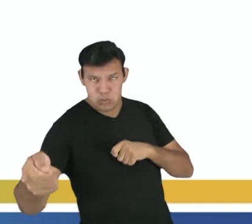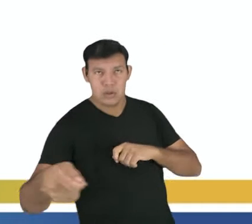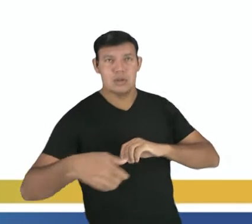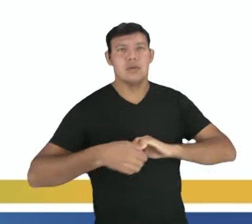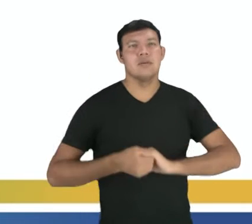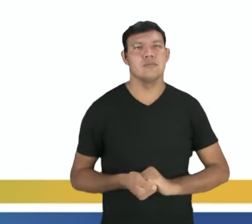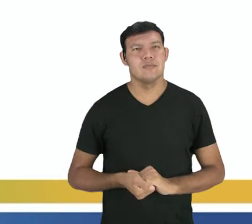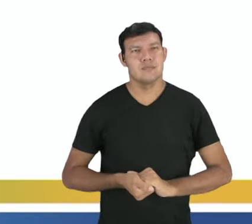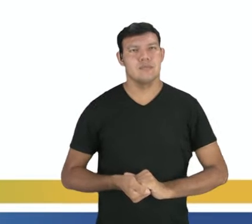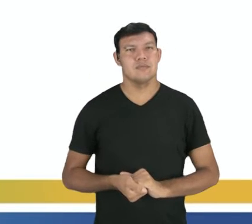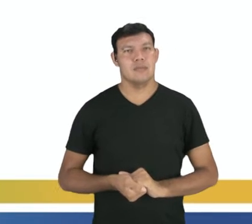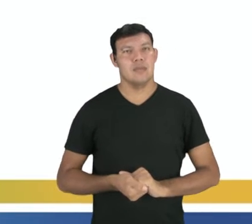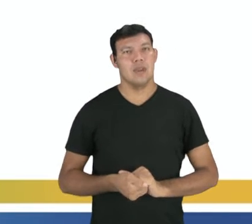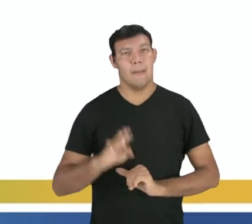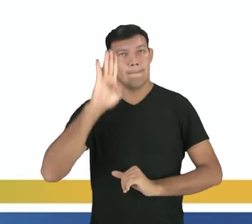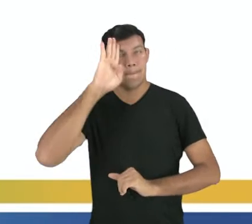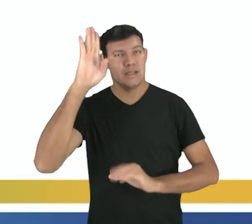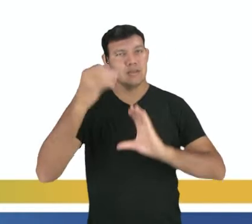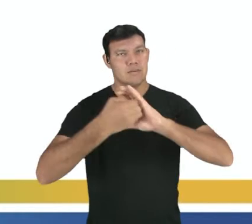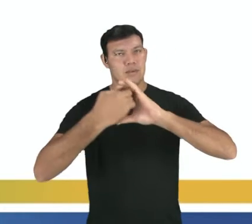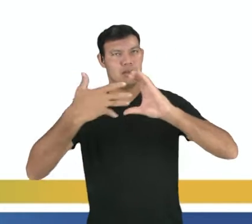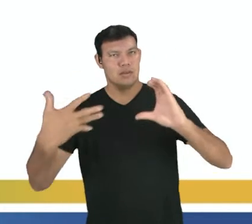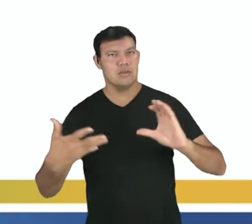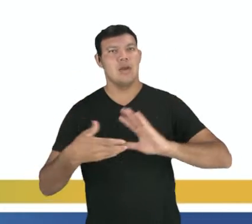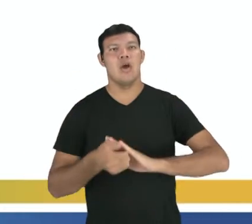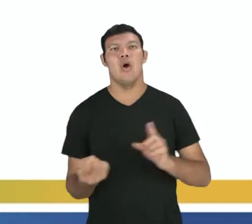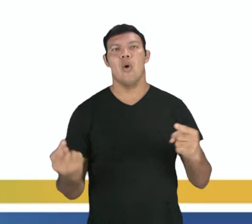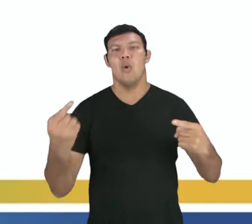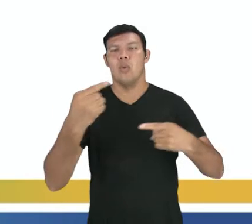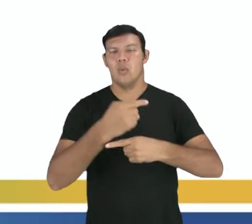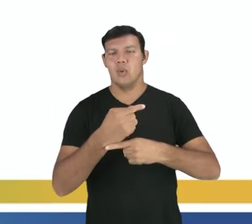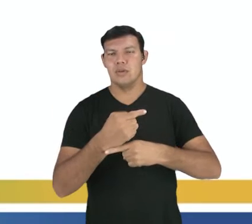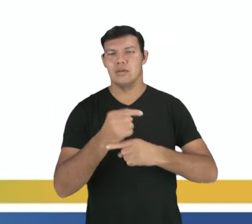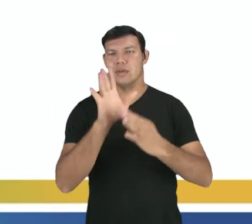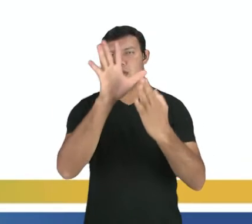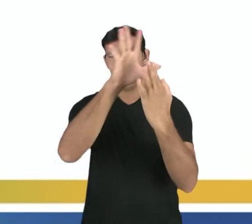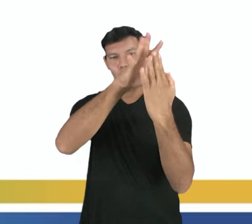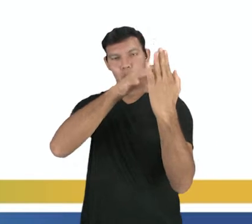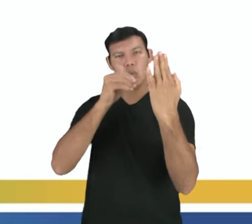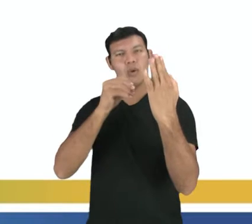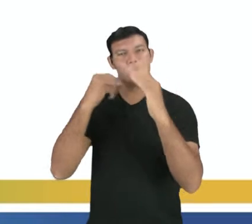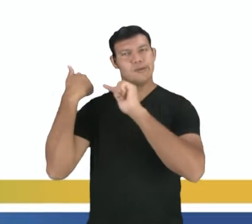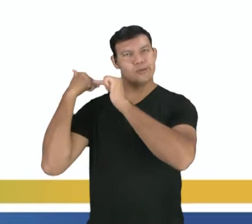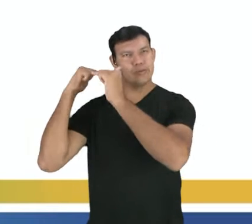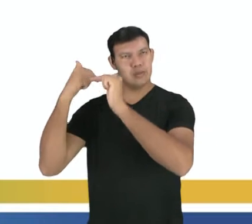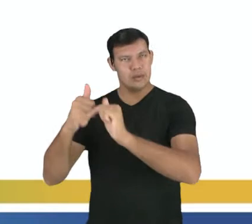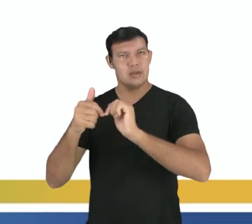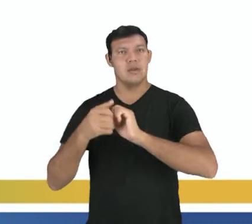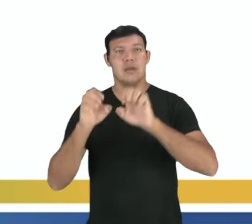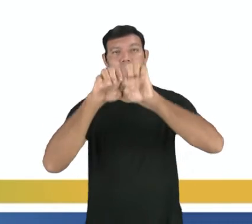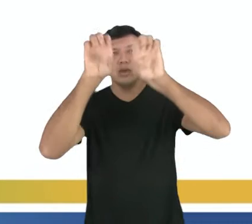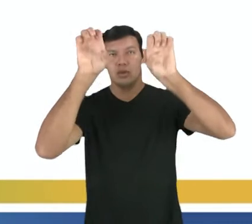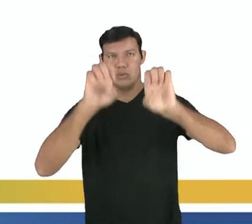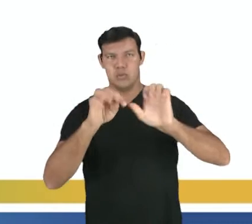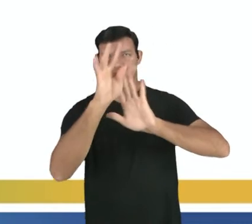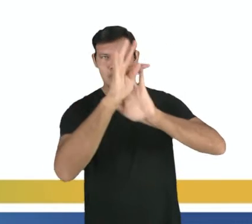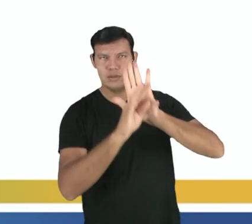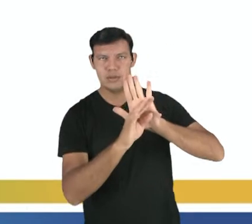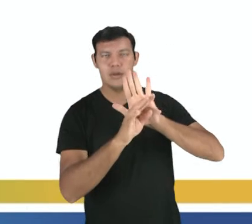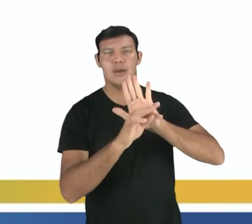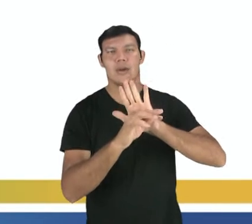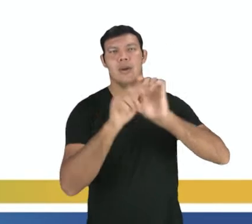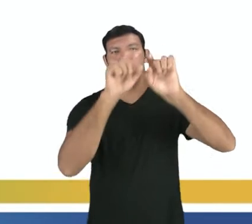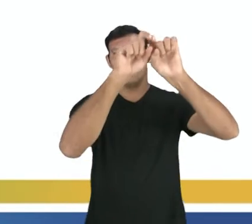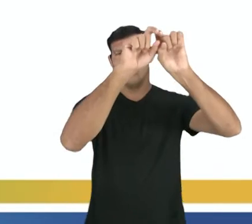Oposição ao modelo clássico, então já vem se opondo aí ao clássico. Tá? Estrutura do texto em prosa,